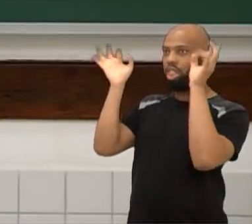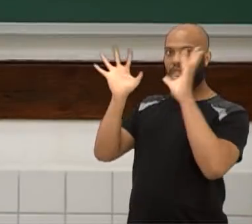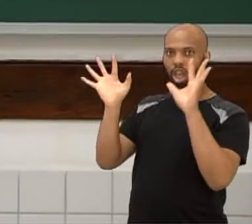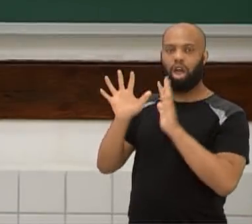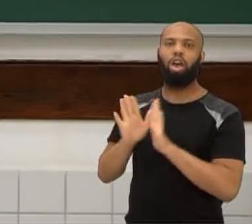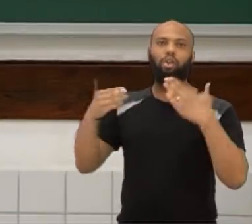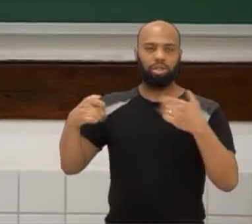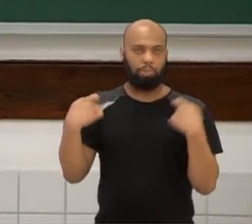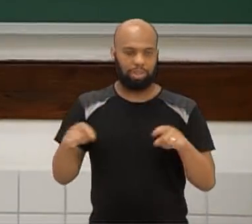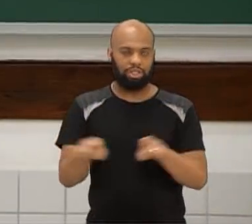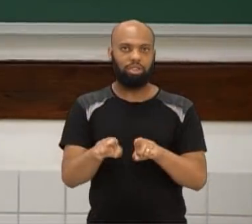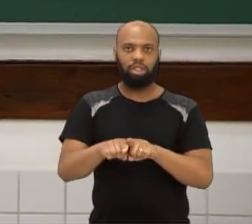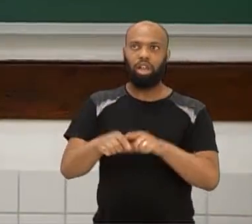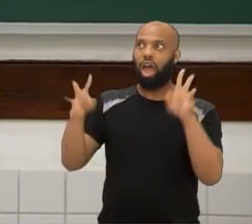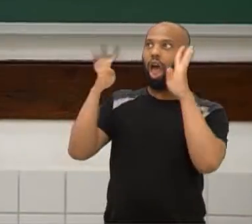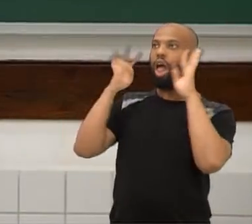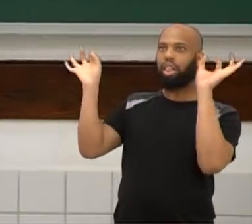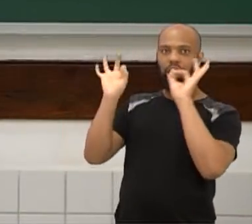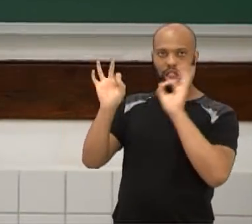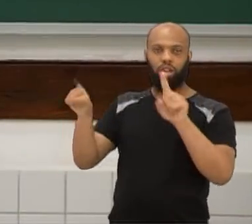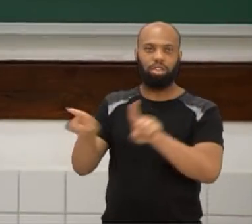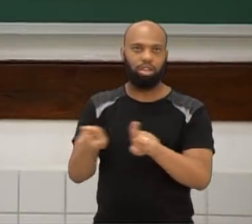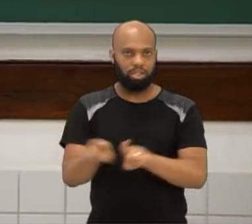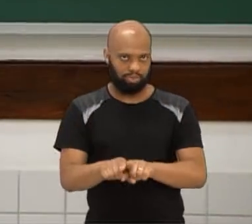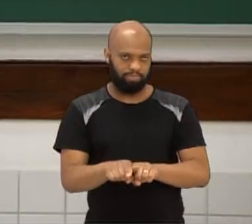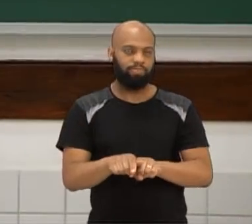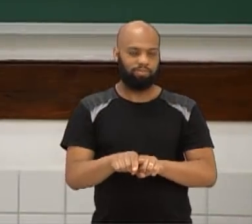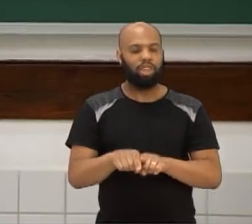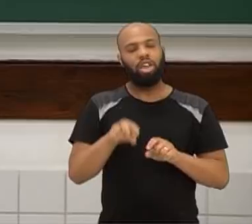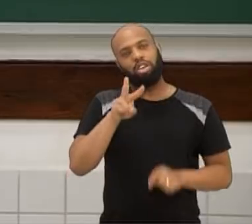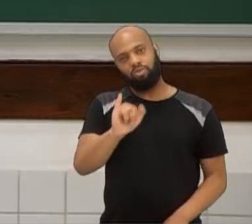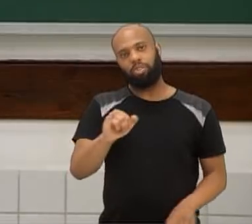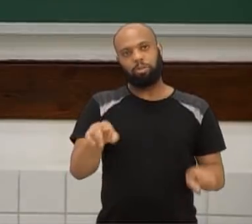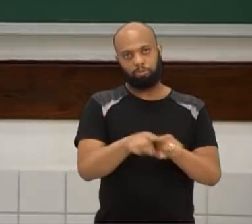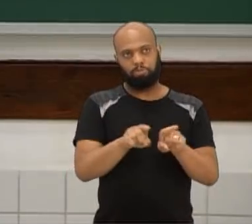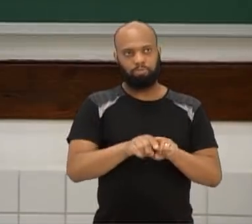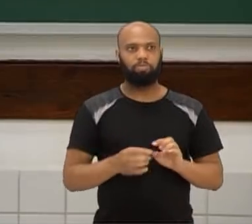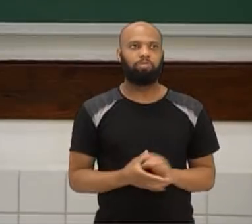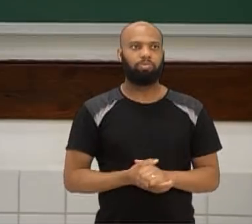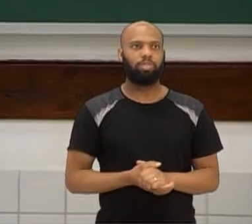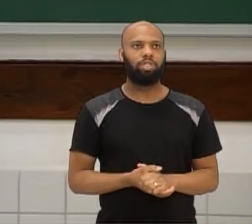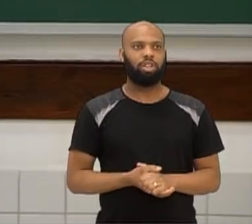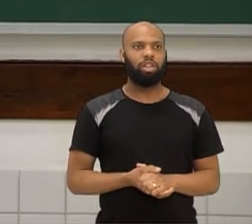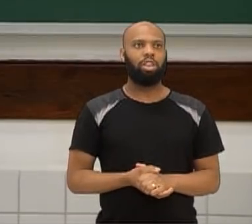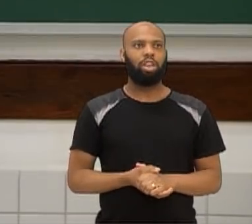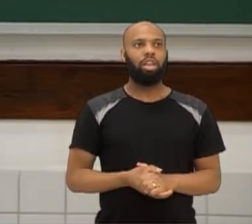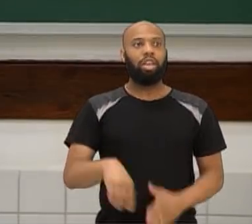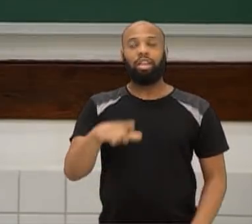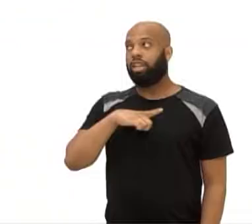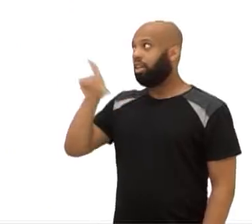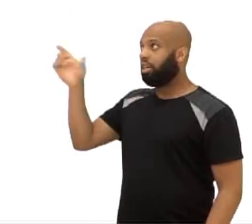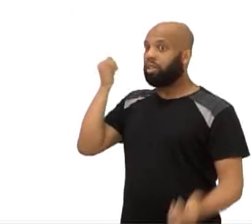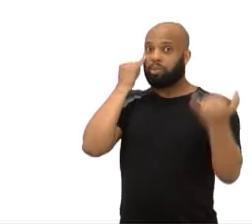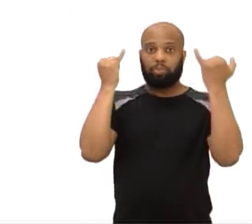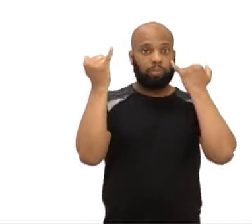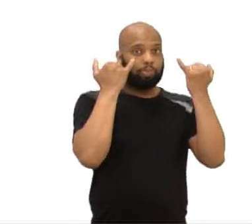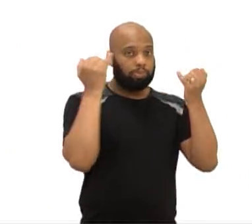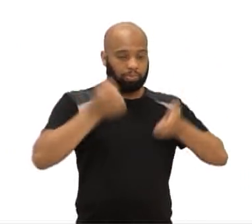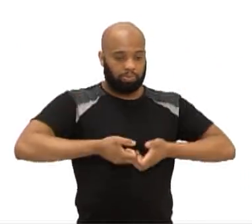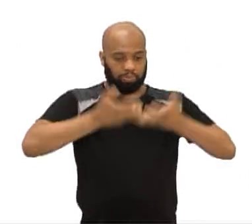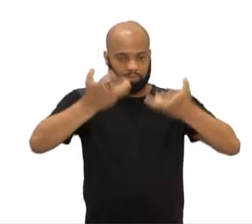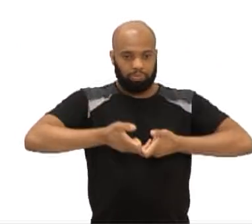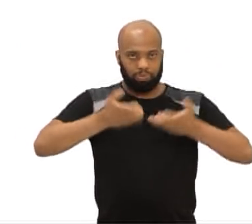dessa criança, algumas imagens que pudesse chamar a atenção da criança. Tem uma notícia, olha